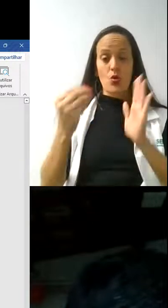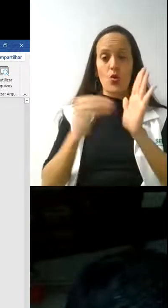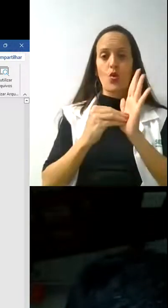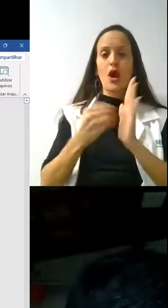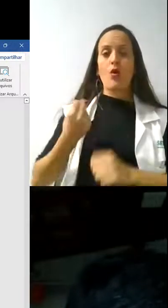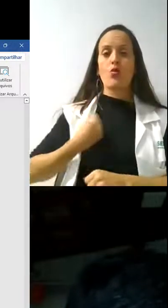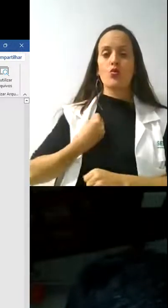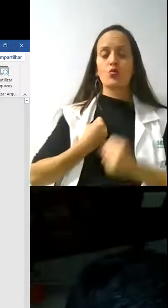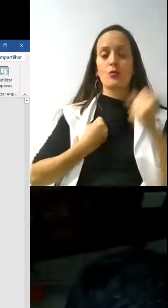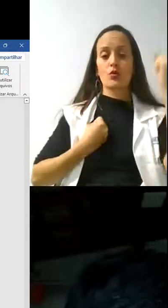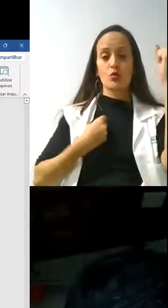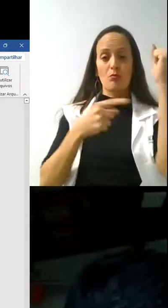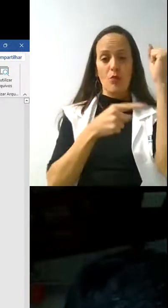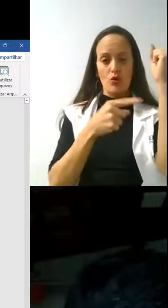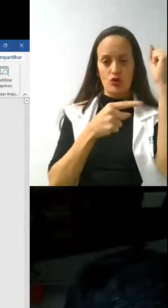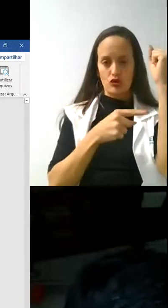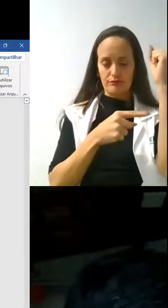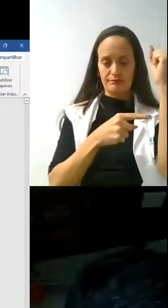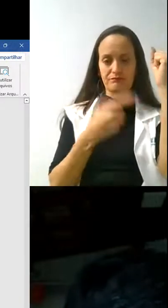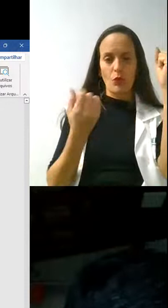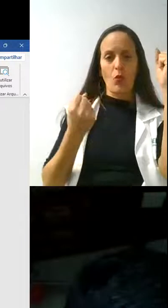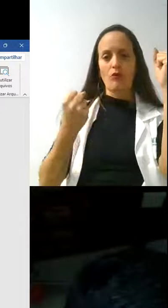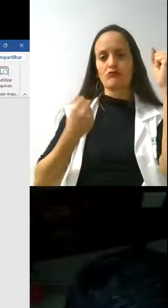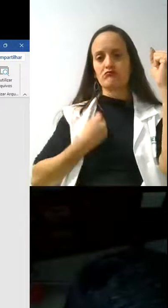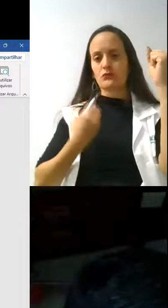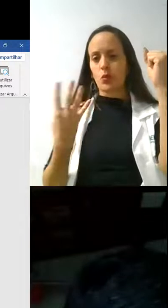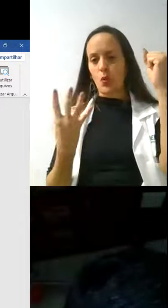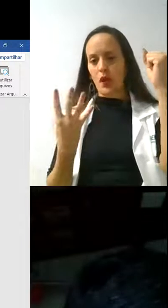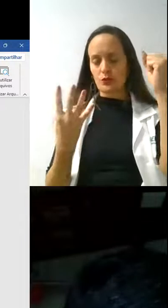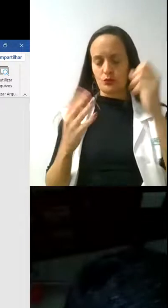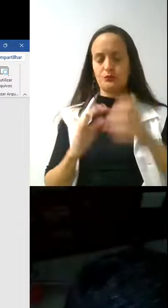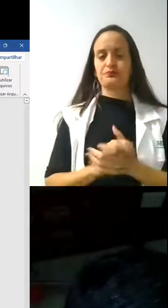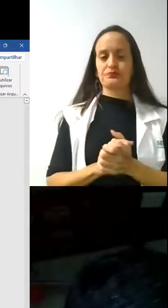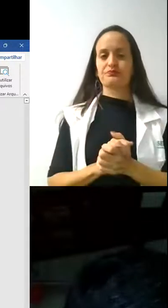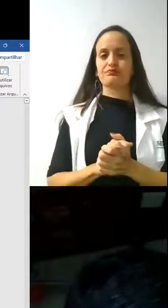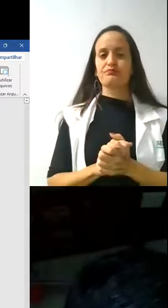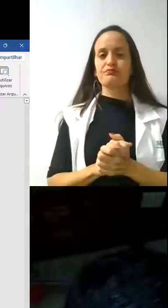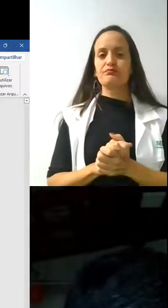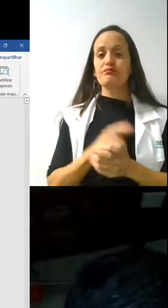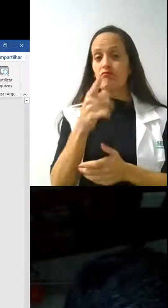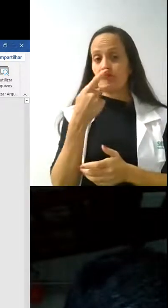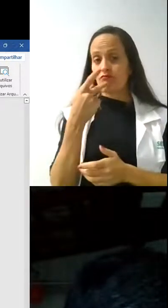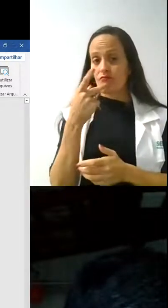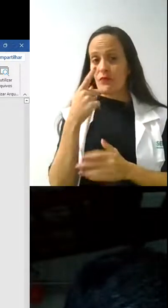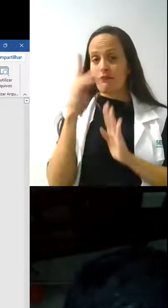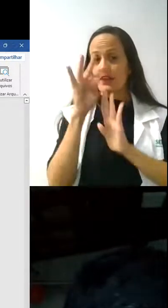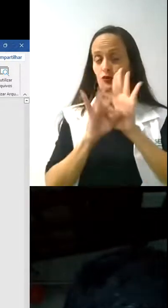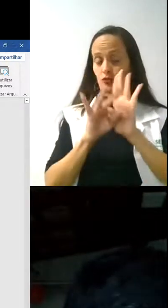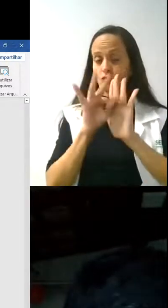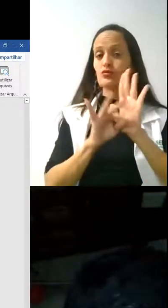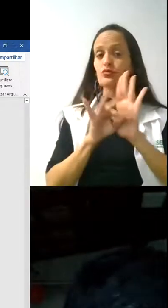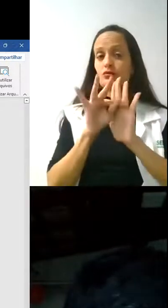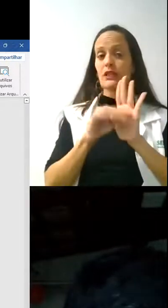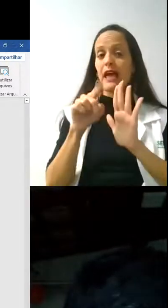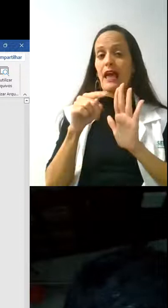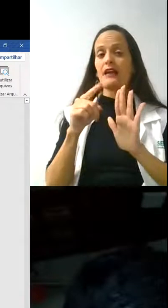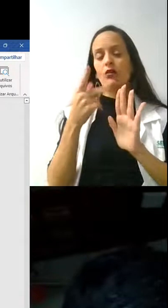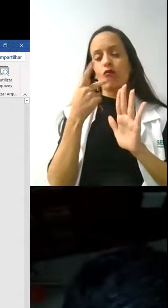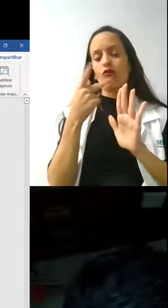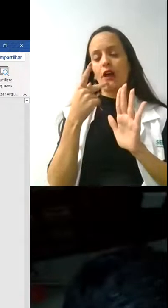não fala o código da chave, né? Então, eu vou chamar esse poste aqui de P4. Como aqui no texto não está falando, né? Eu vou chamar esse poste de